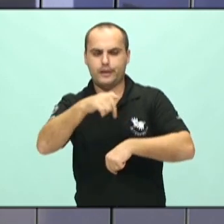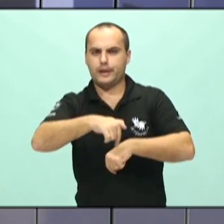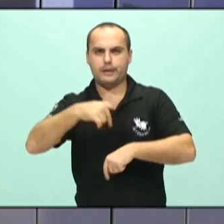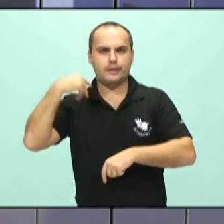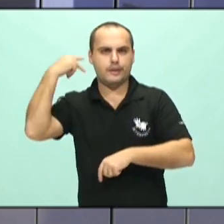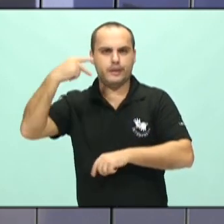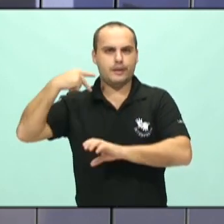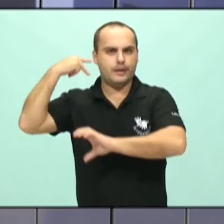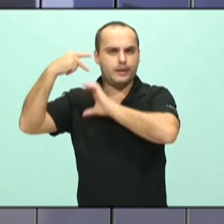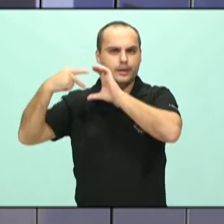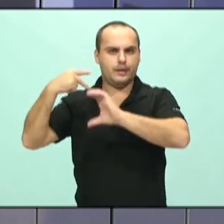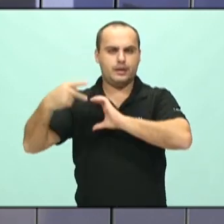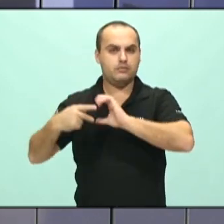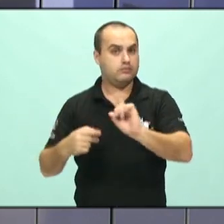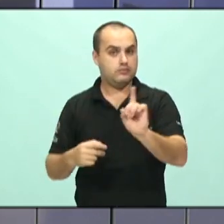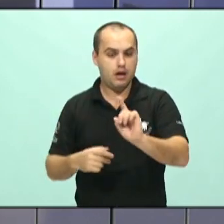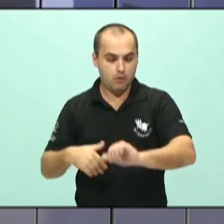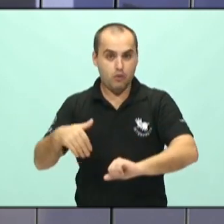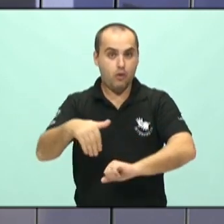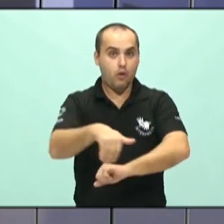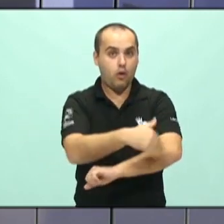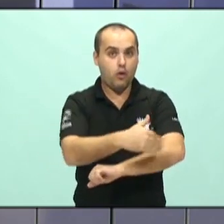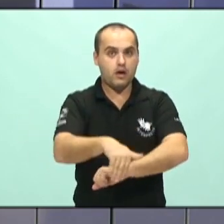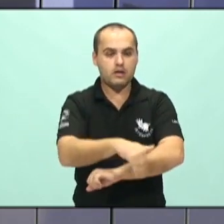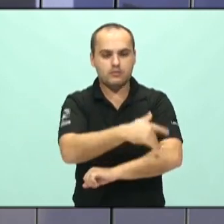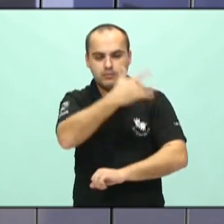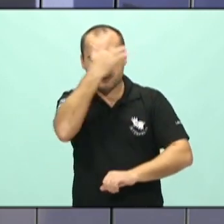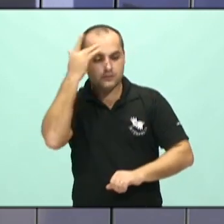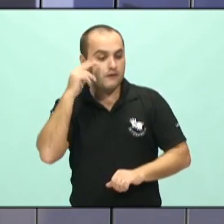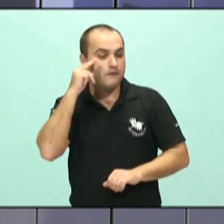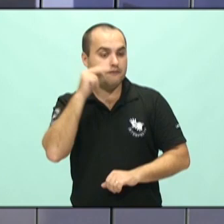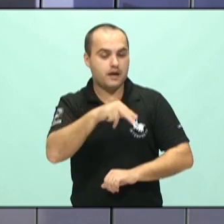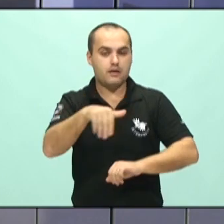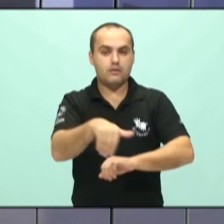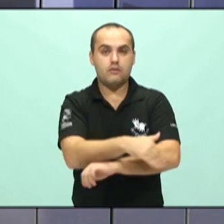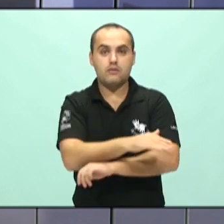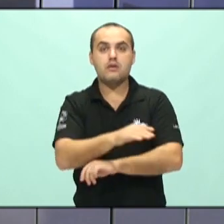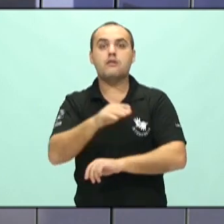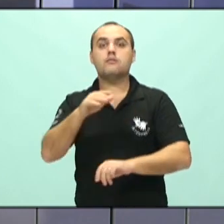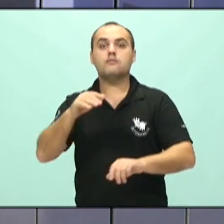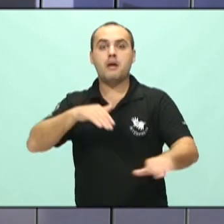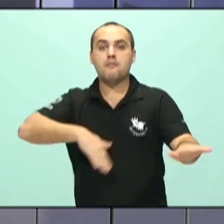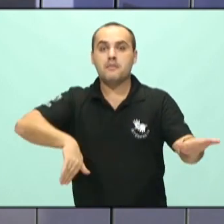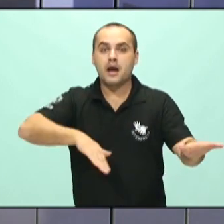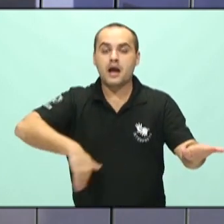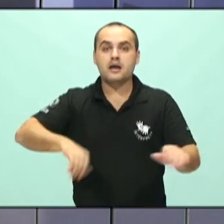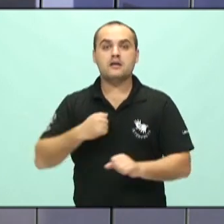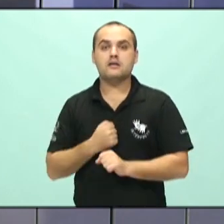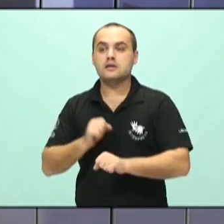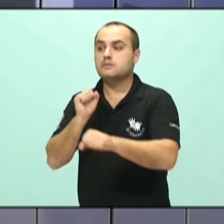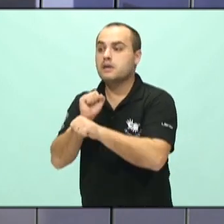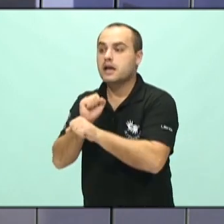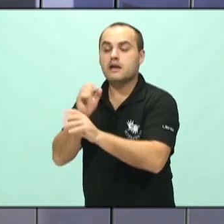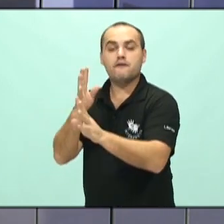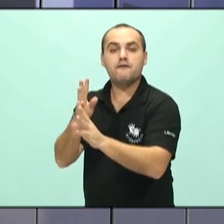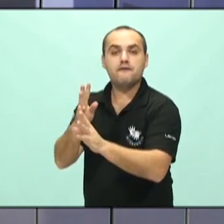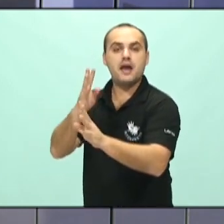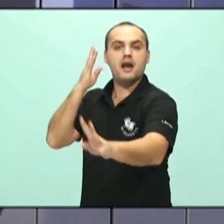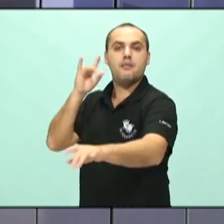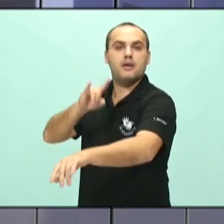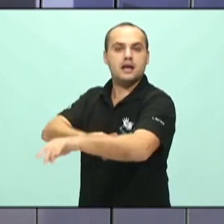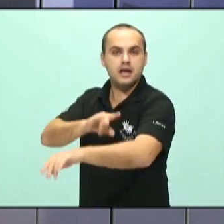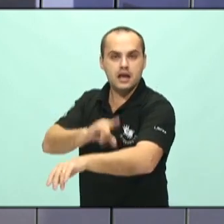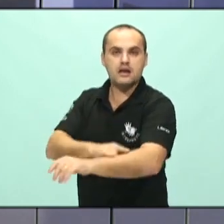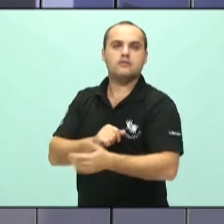rua, as pessoas nos veem na rua em todos os momentos, até numa praia, num banheiro, esperando na fila para usar o banheiro da praia,